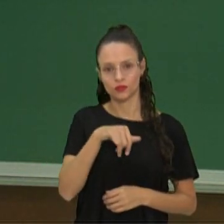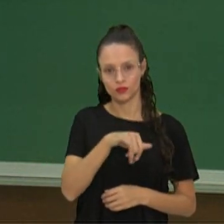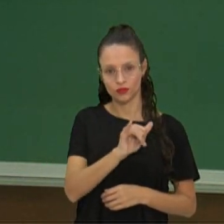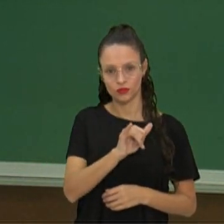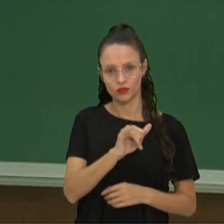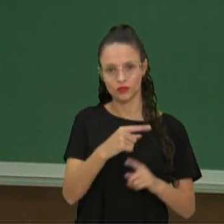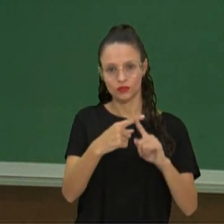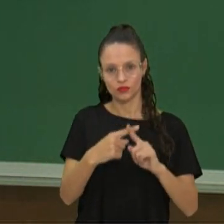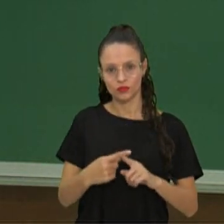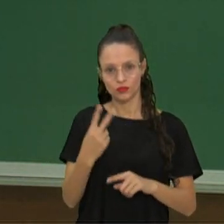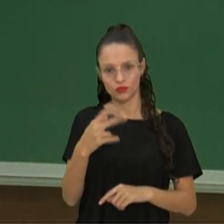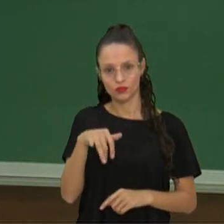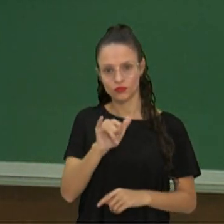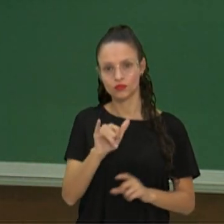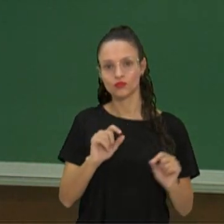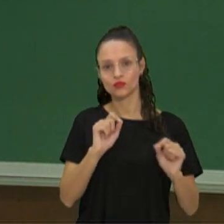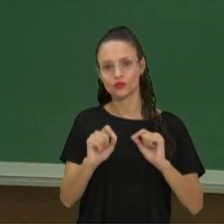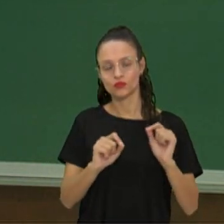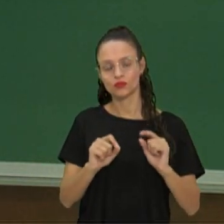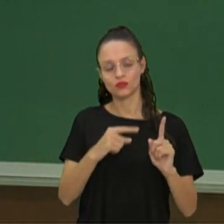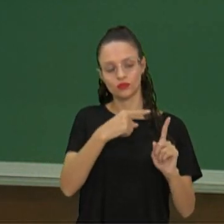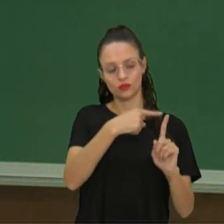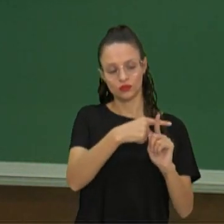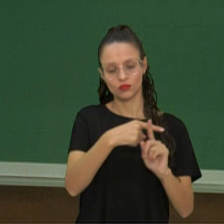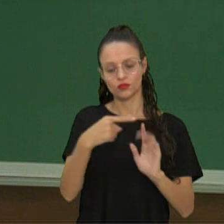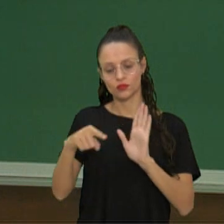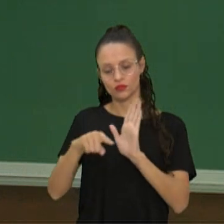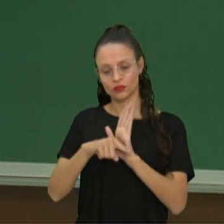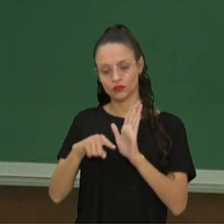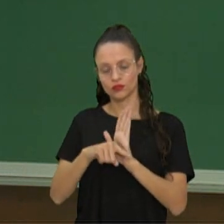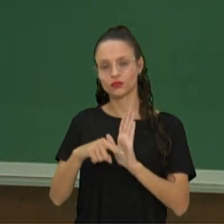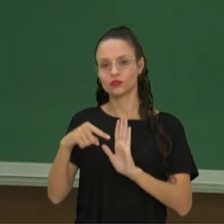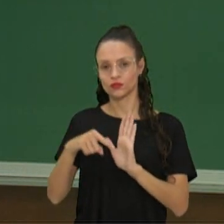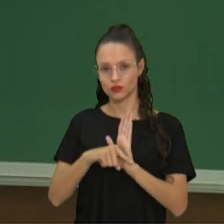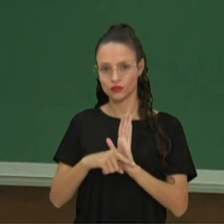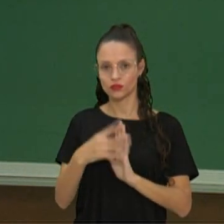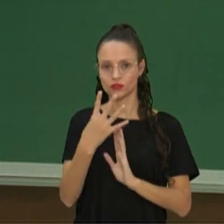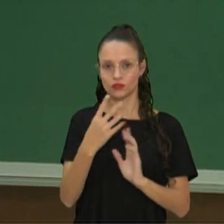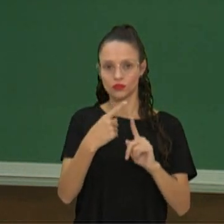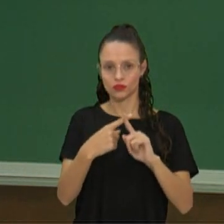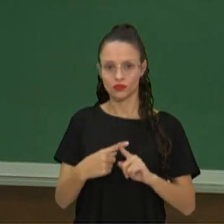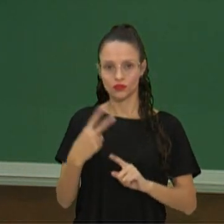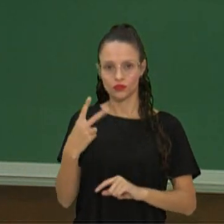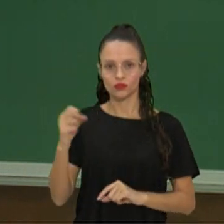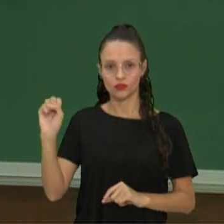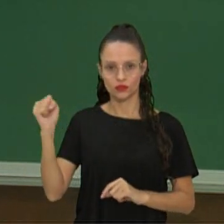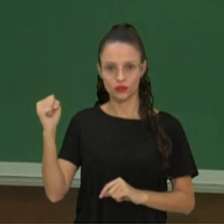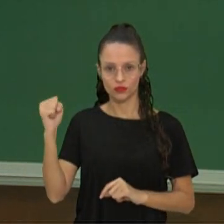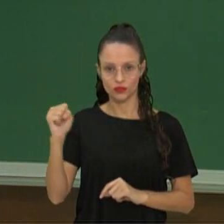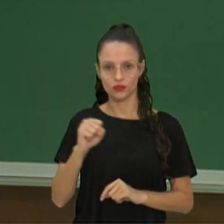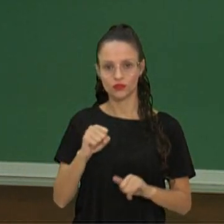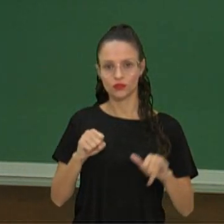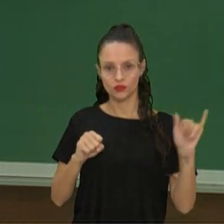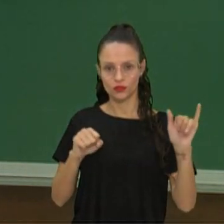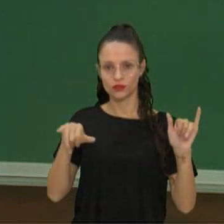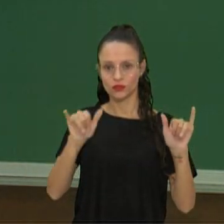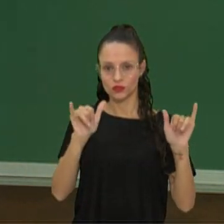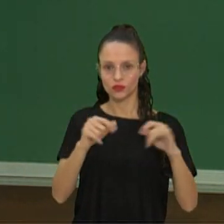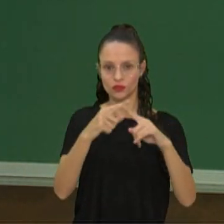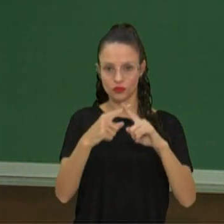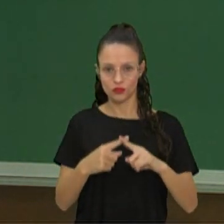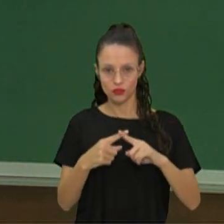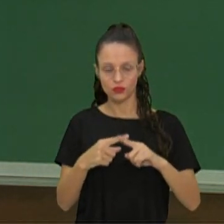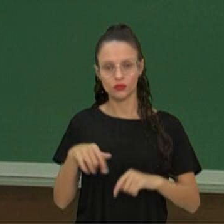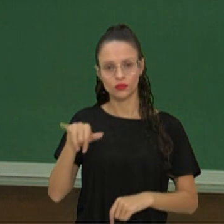vezes 2y é o quê? Menos com mais é menos, 4 vezes 2 é 8. Y vezes y,